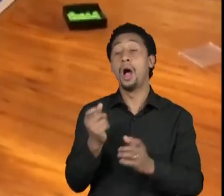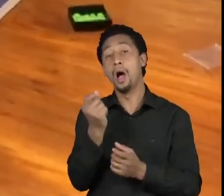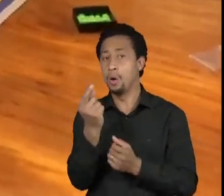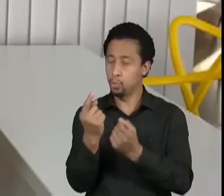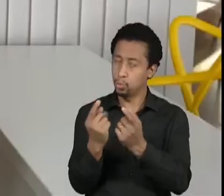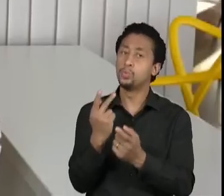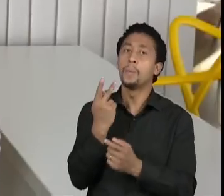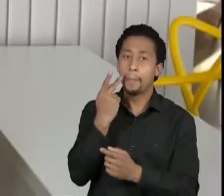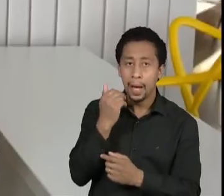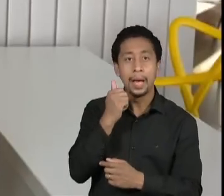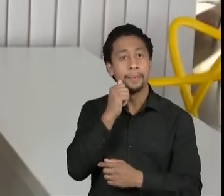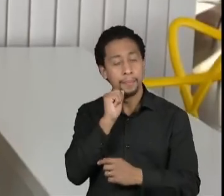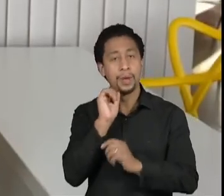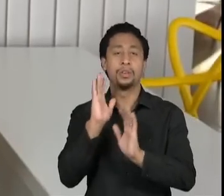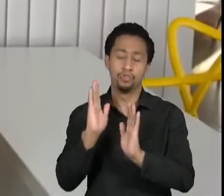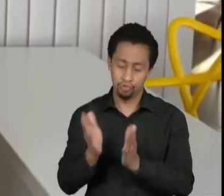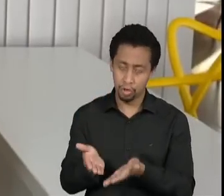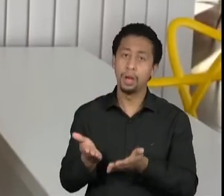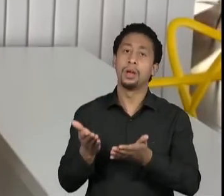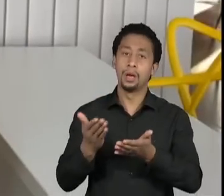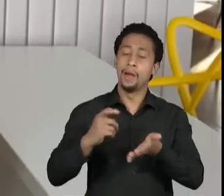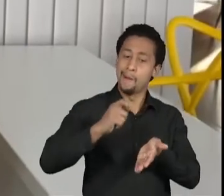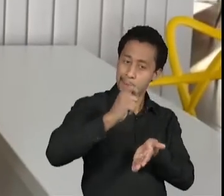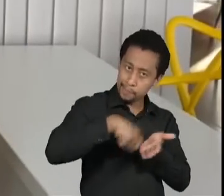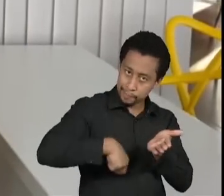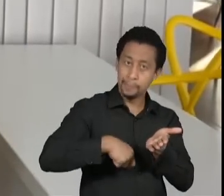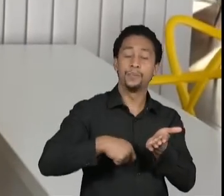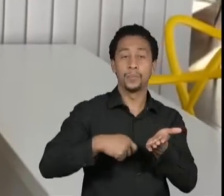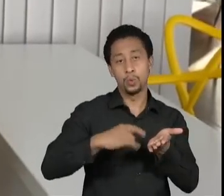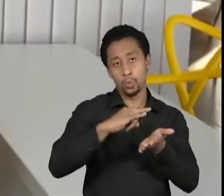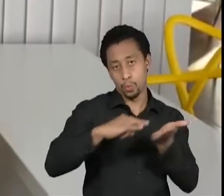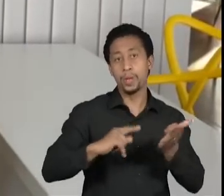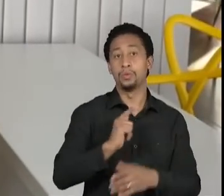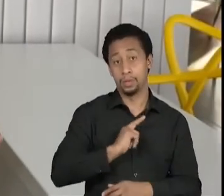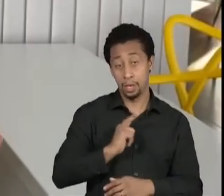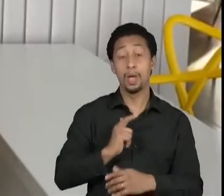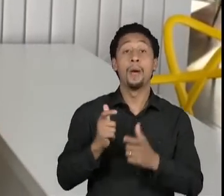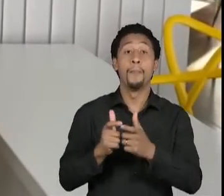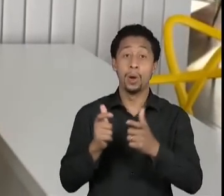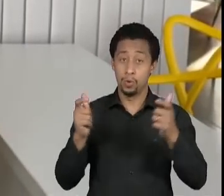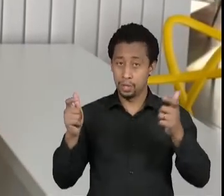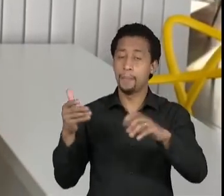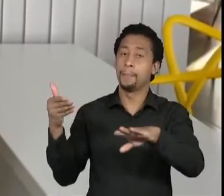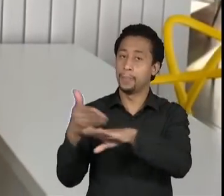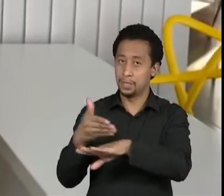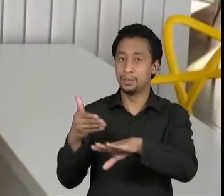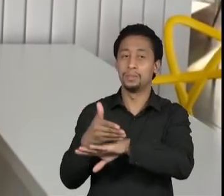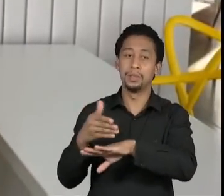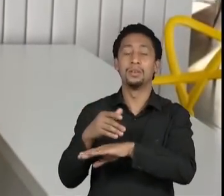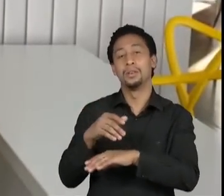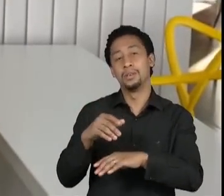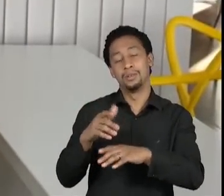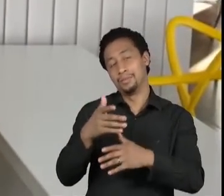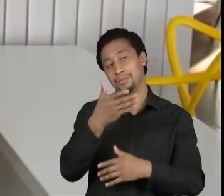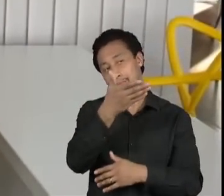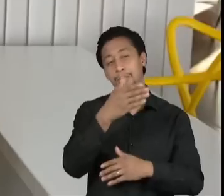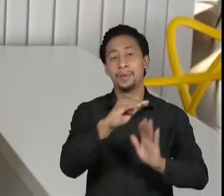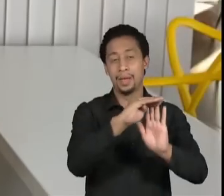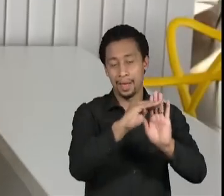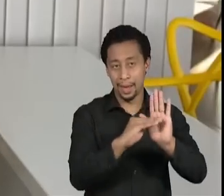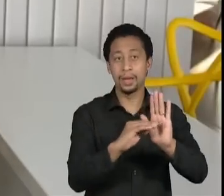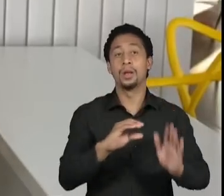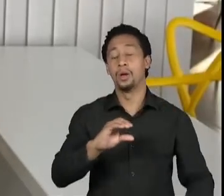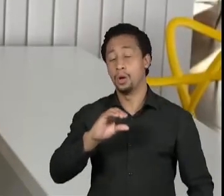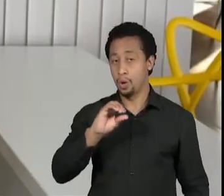dos países da OCDE regulamentaram o homeschooling através da regulamentação que nós promovemos na Câmara dos